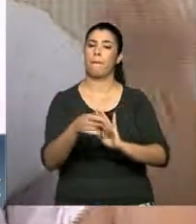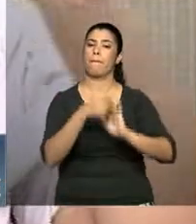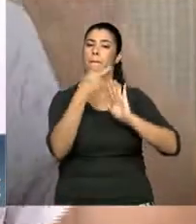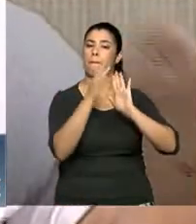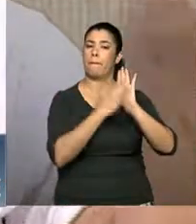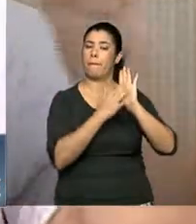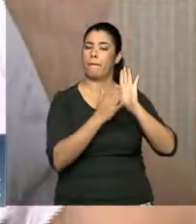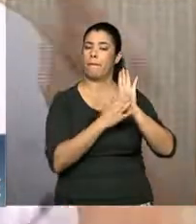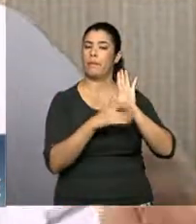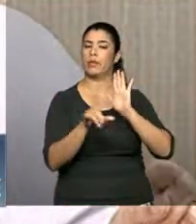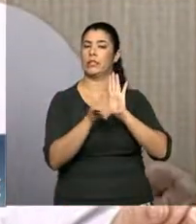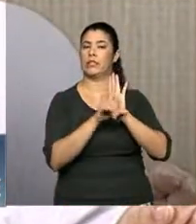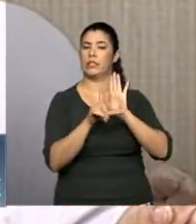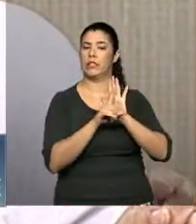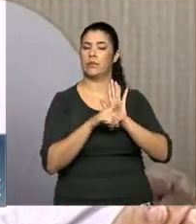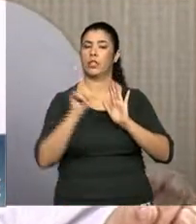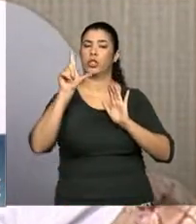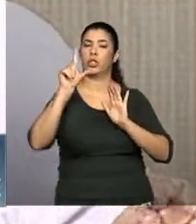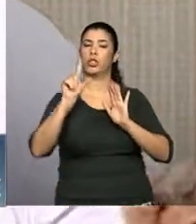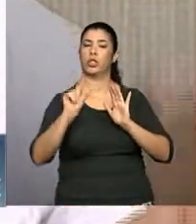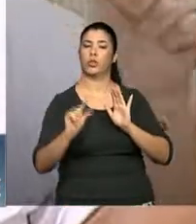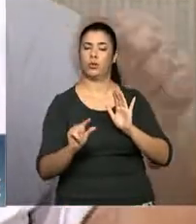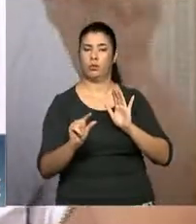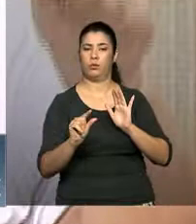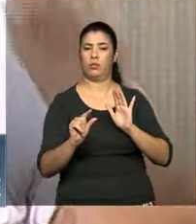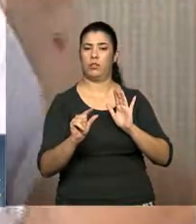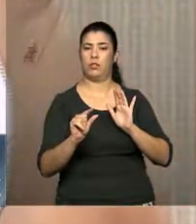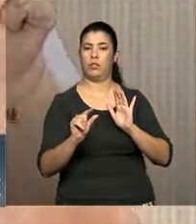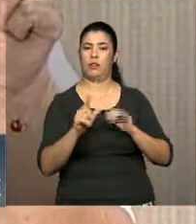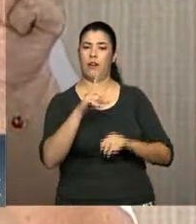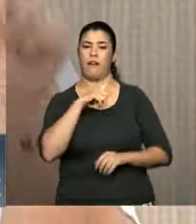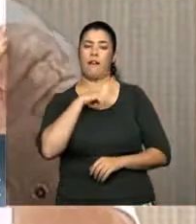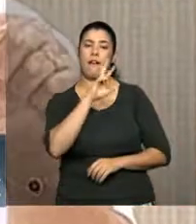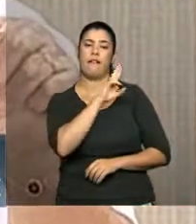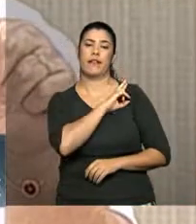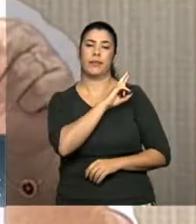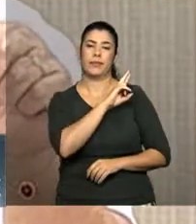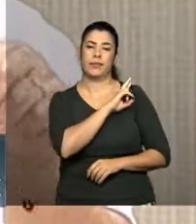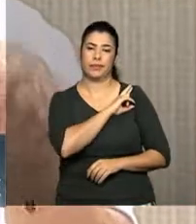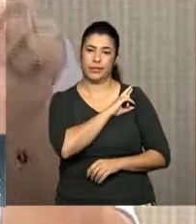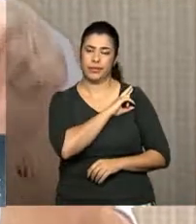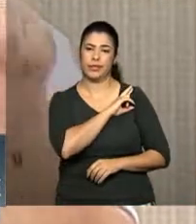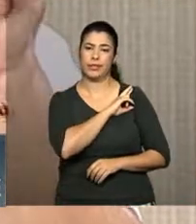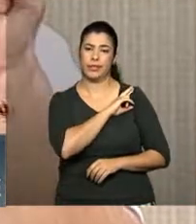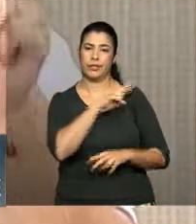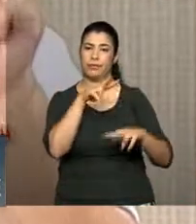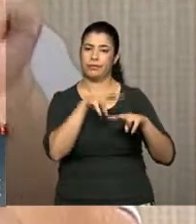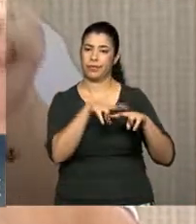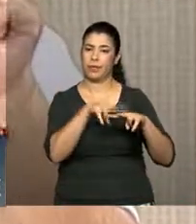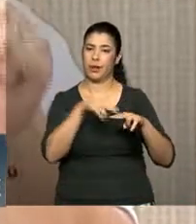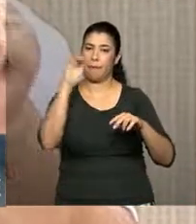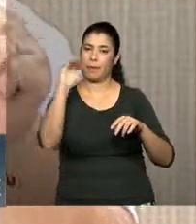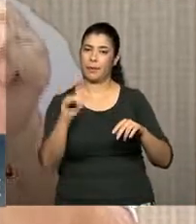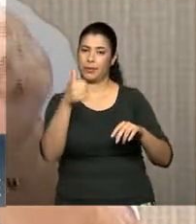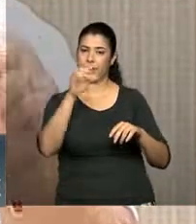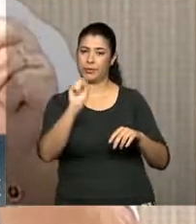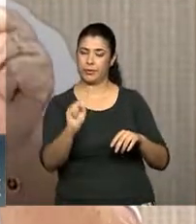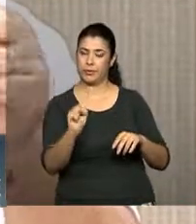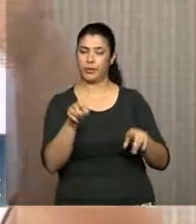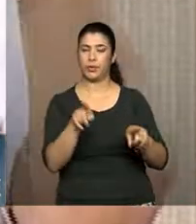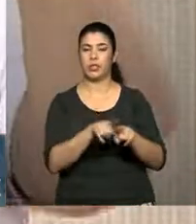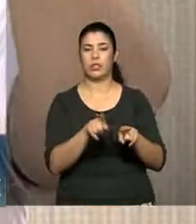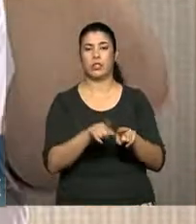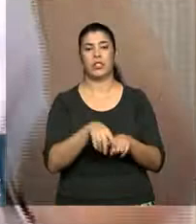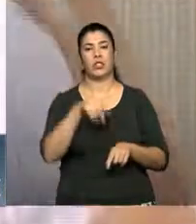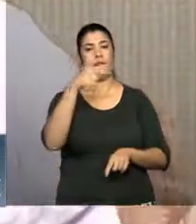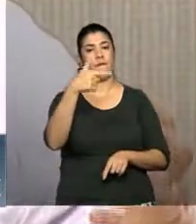da maioridade penal então nestes 25 anos do eca que nós ainda não tivemos a condição não é